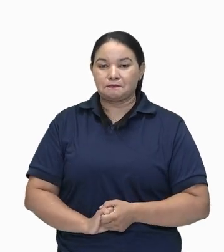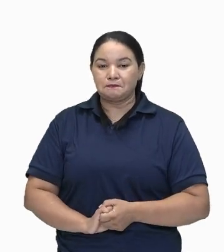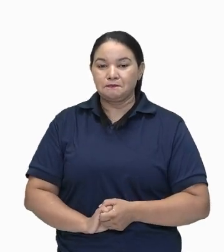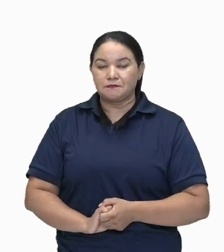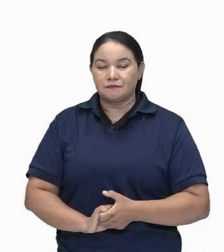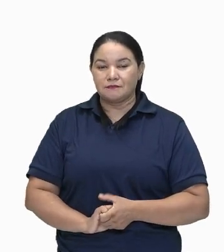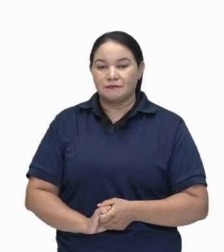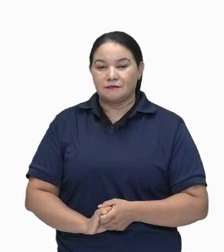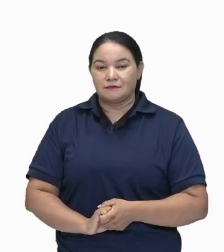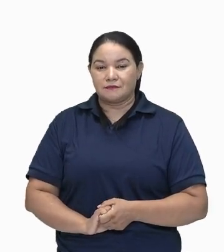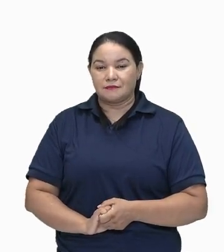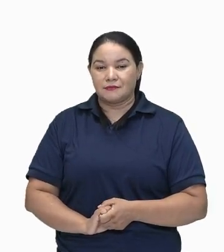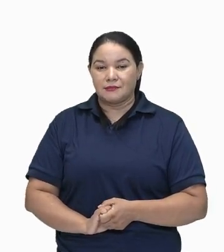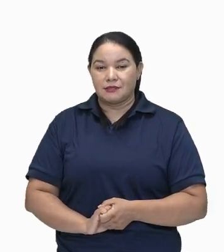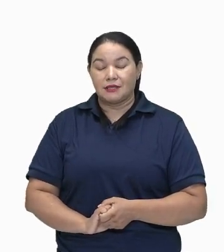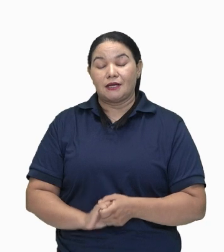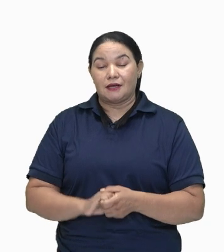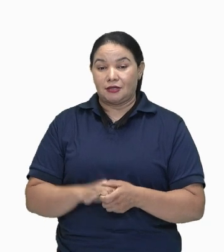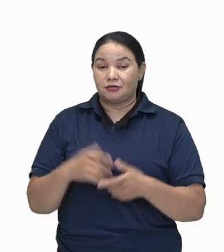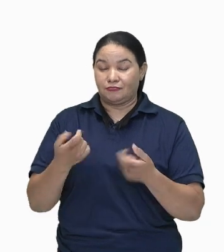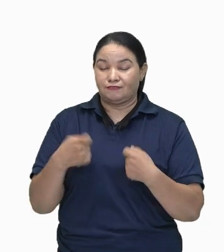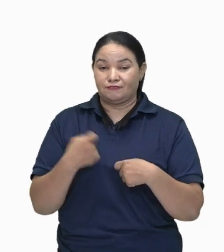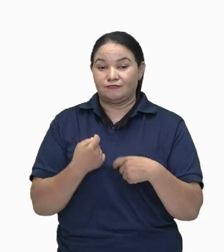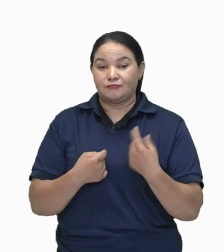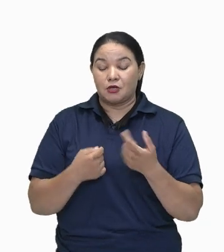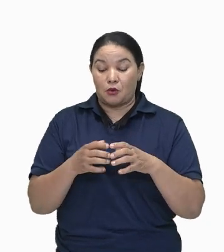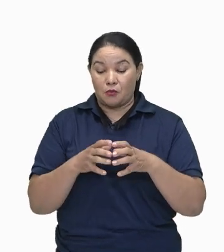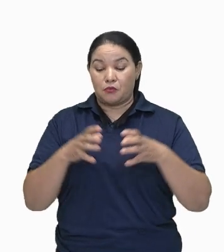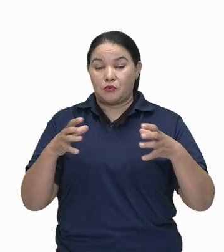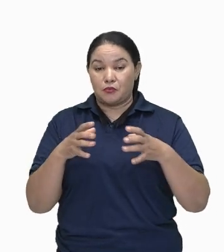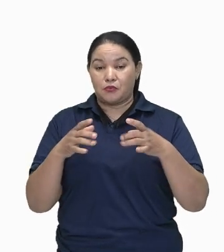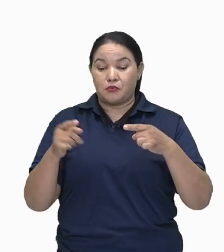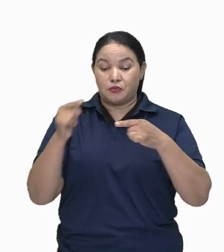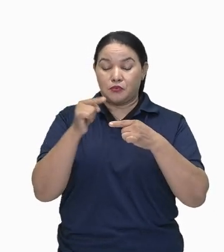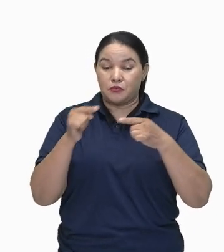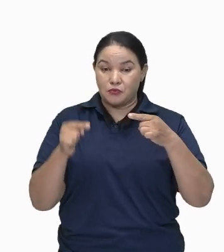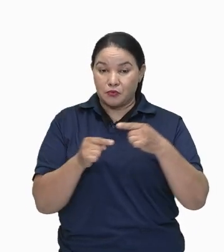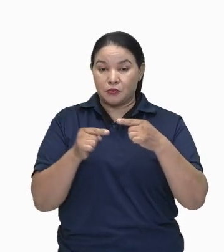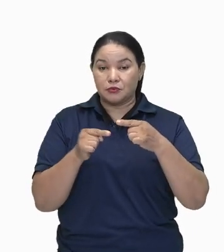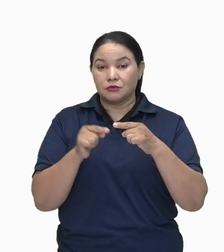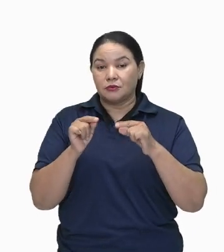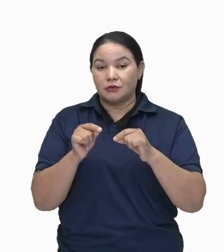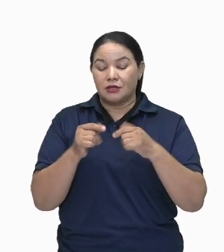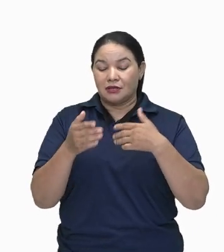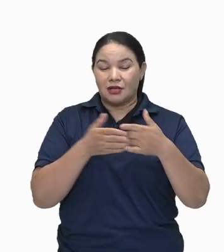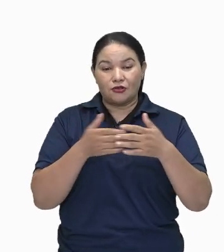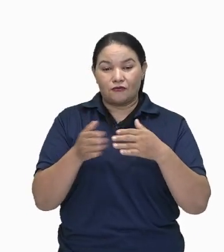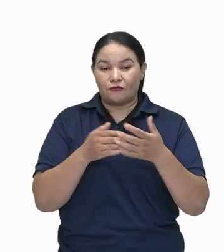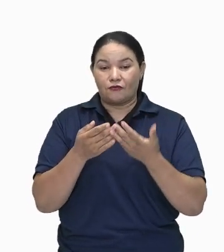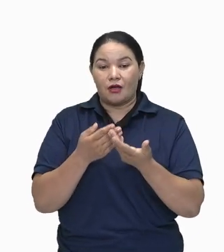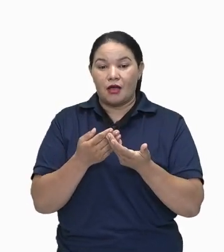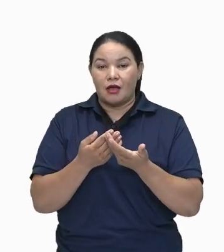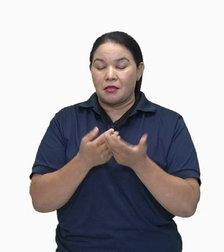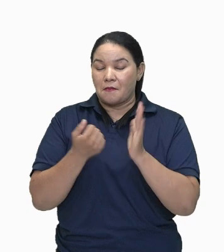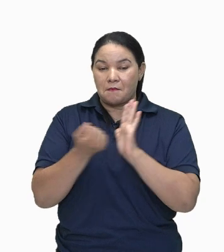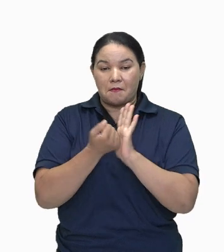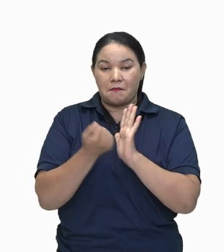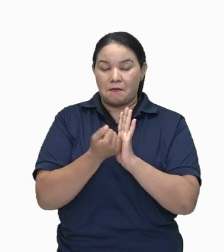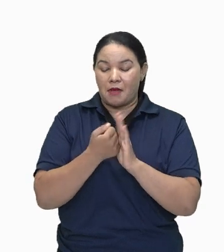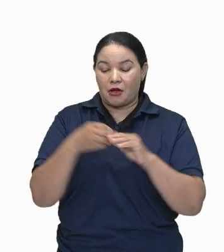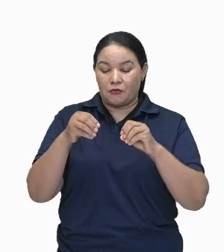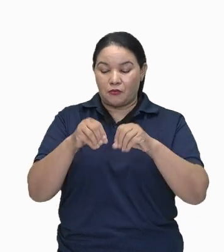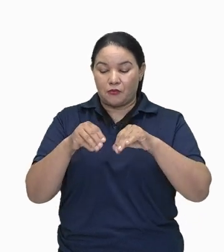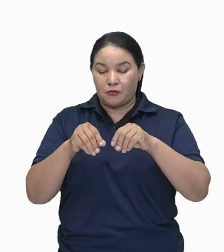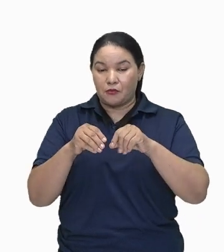sempre em proporções independentemente da origem ou da marca do fermento. Então,